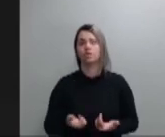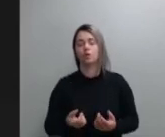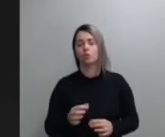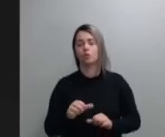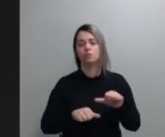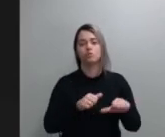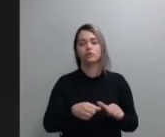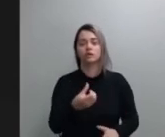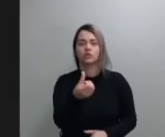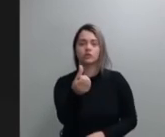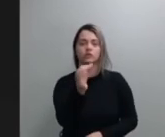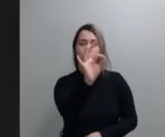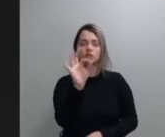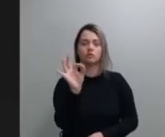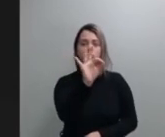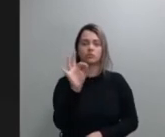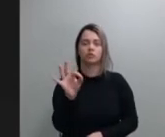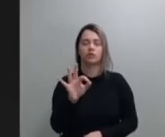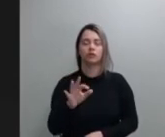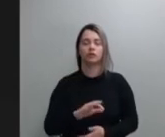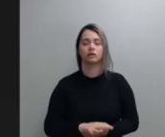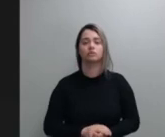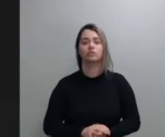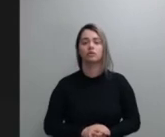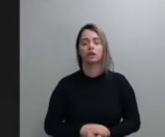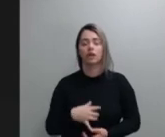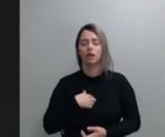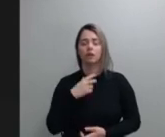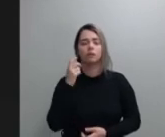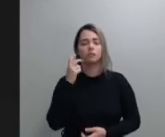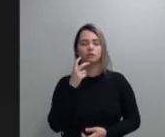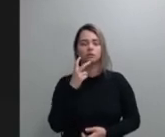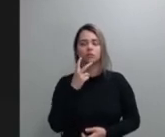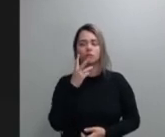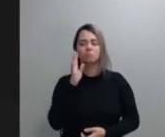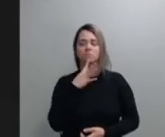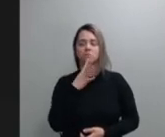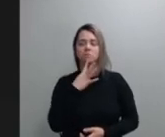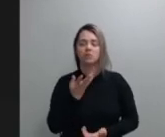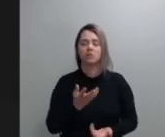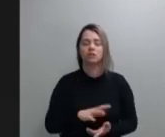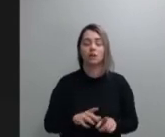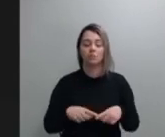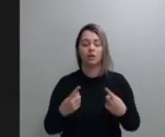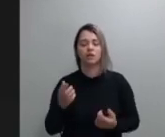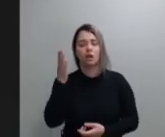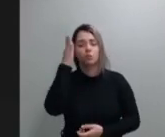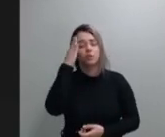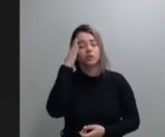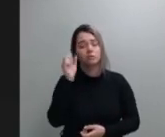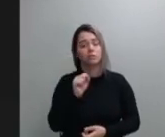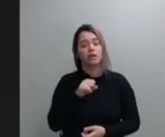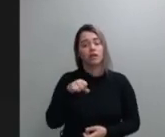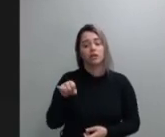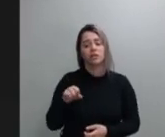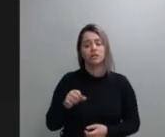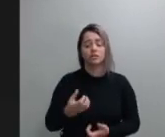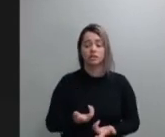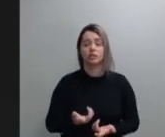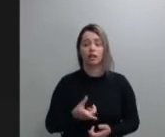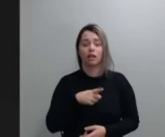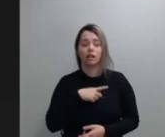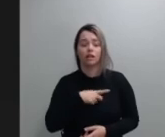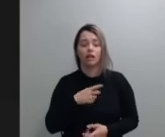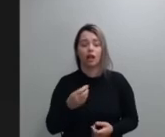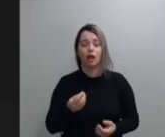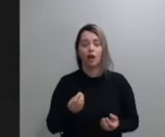um tema de certo modo complexo eu reconheço mas era só para saber de vossa excelência o motivo do destaque para que eu também